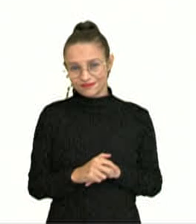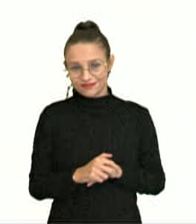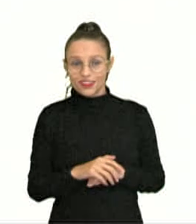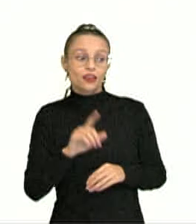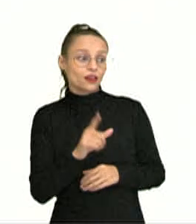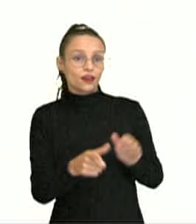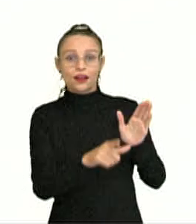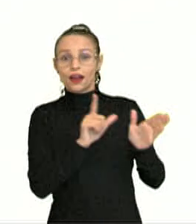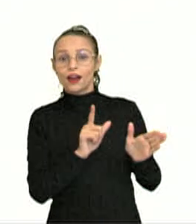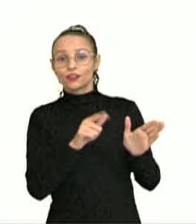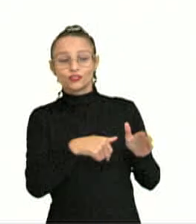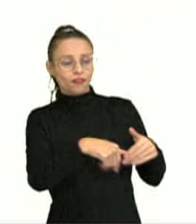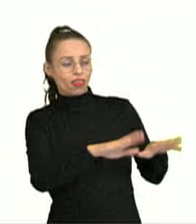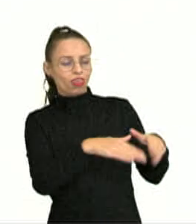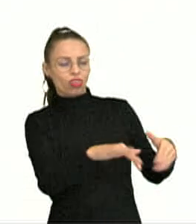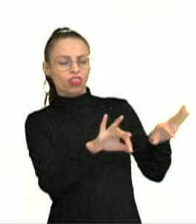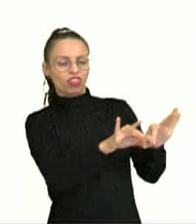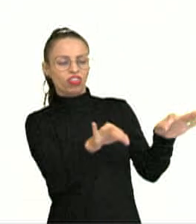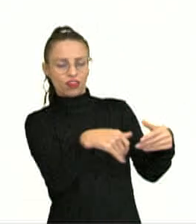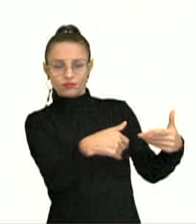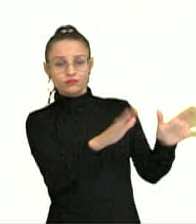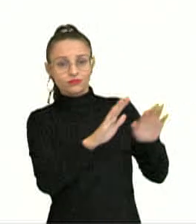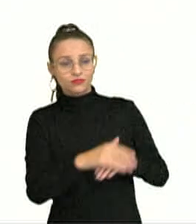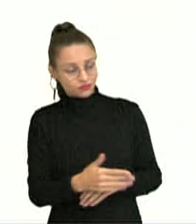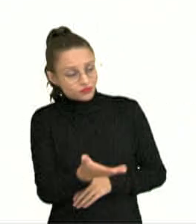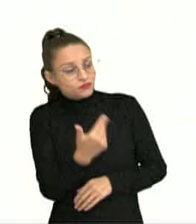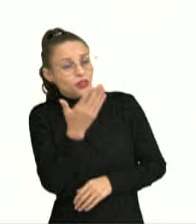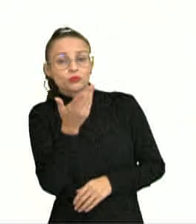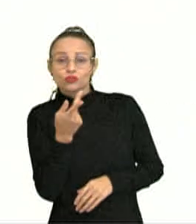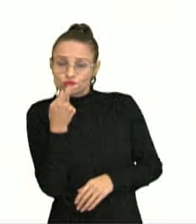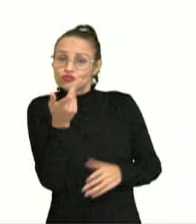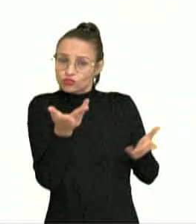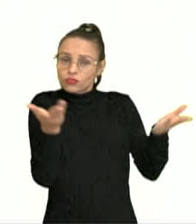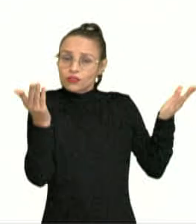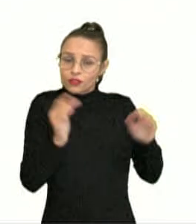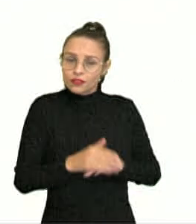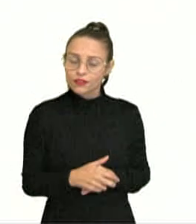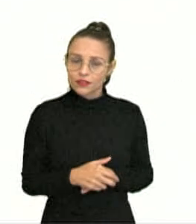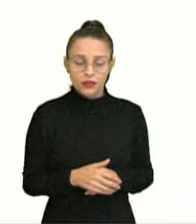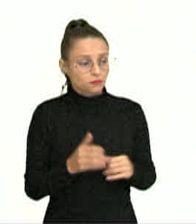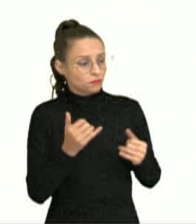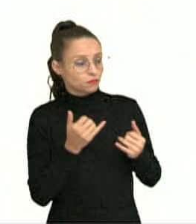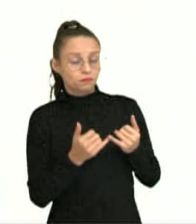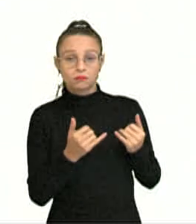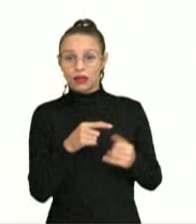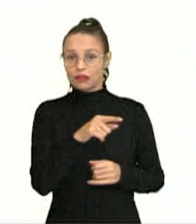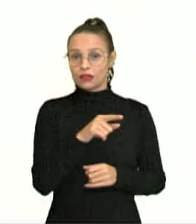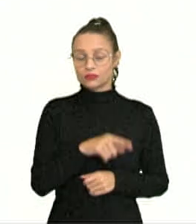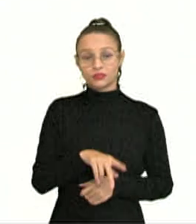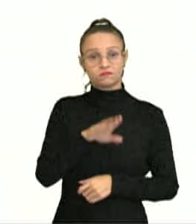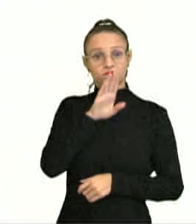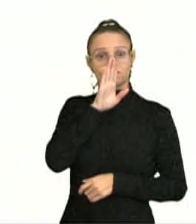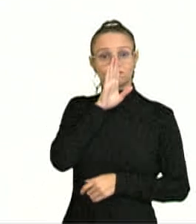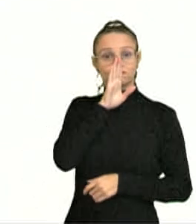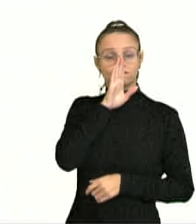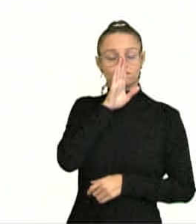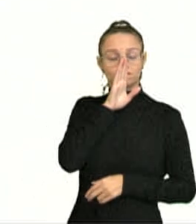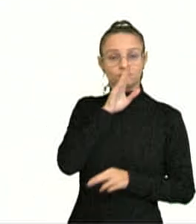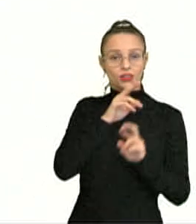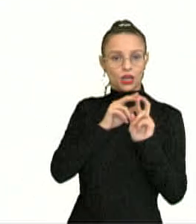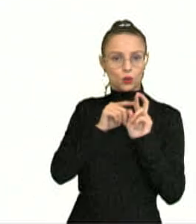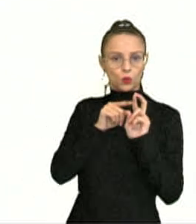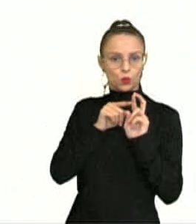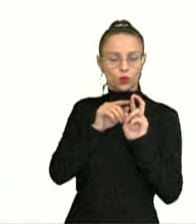para o balaio das mucamas? Vamos, diga lá. Parece que a agulha não disse nada, mas